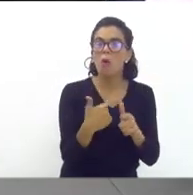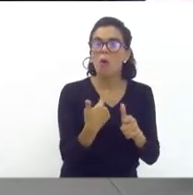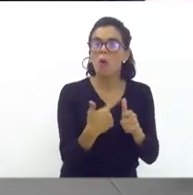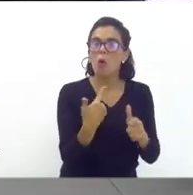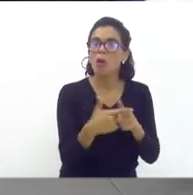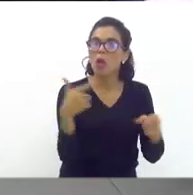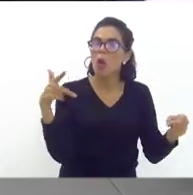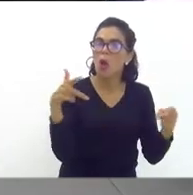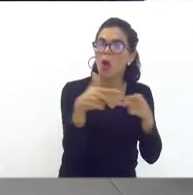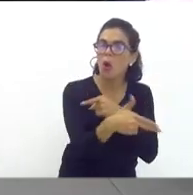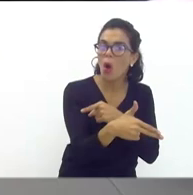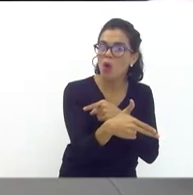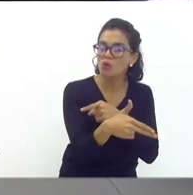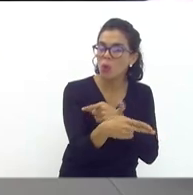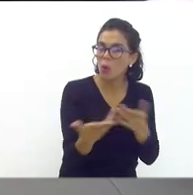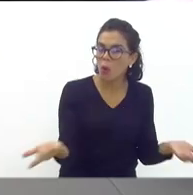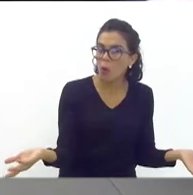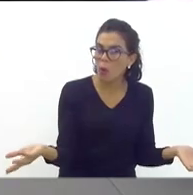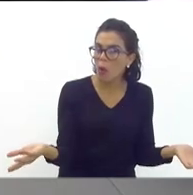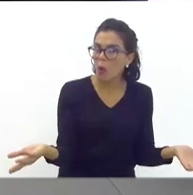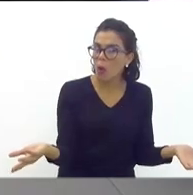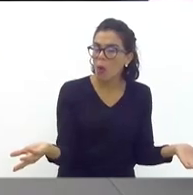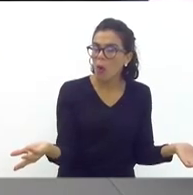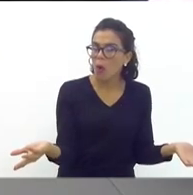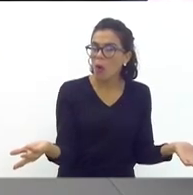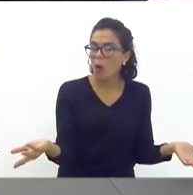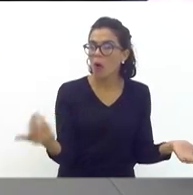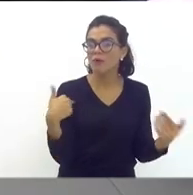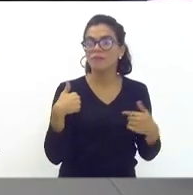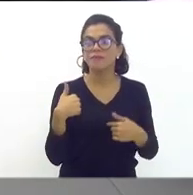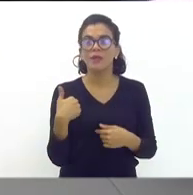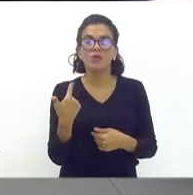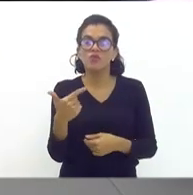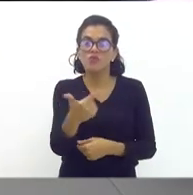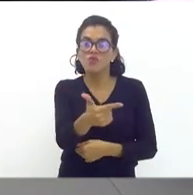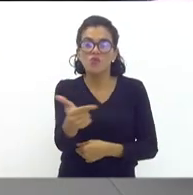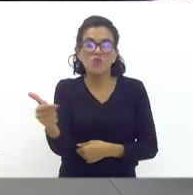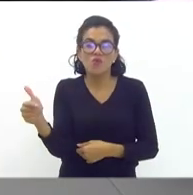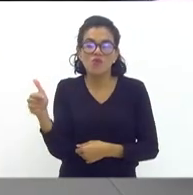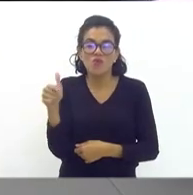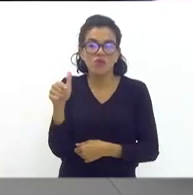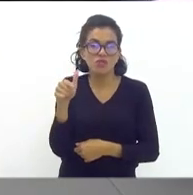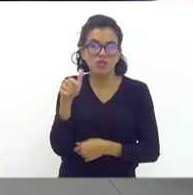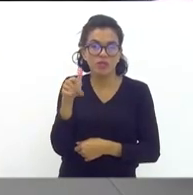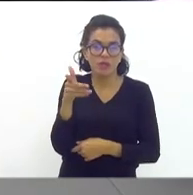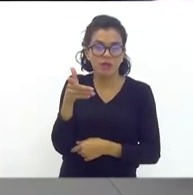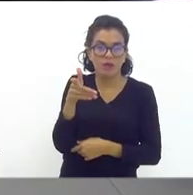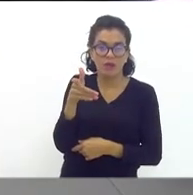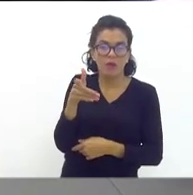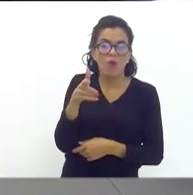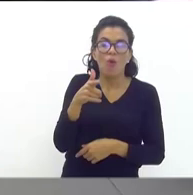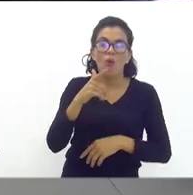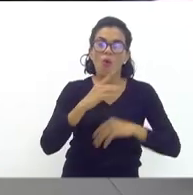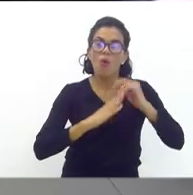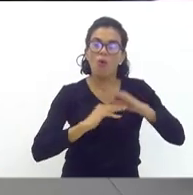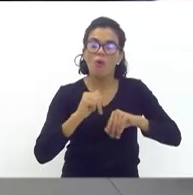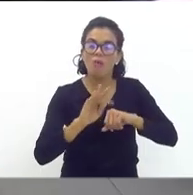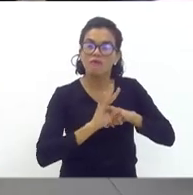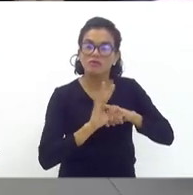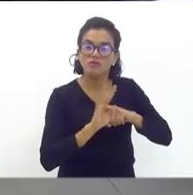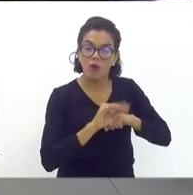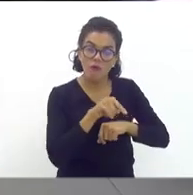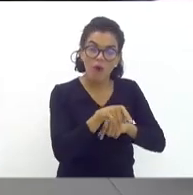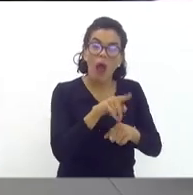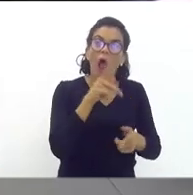desse dessa interrupção eles não não tinham é um técnico dizendo Olha